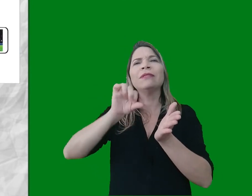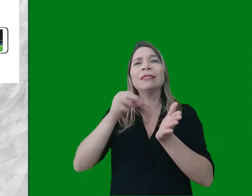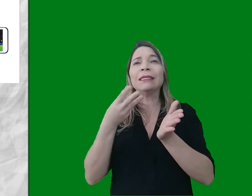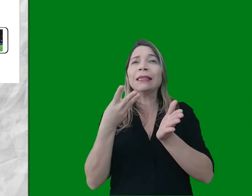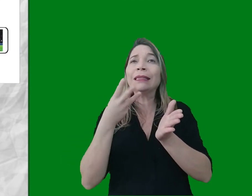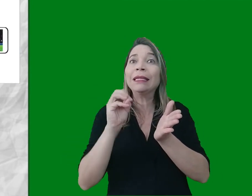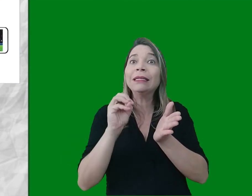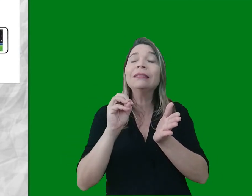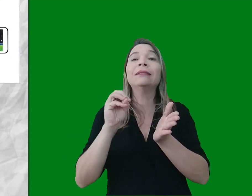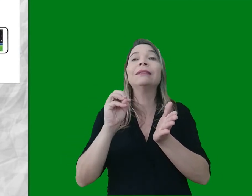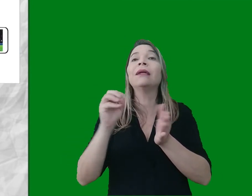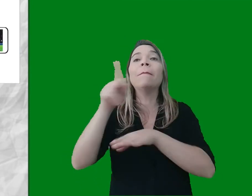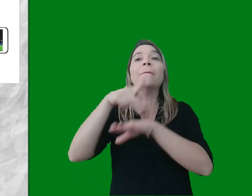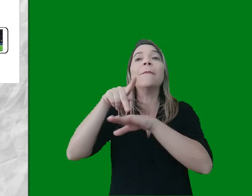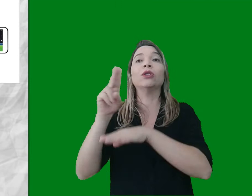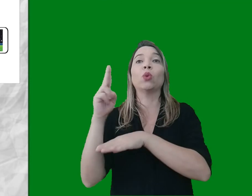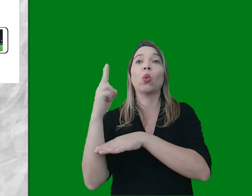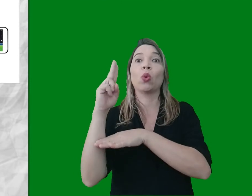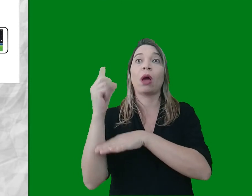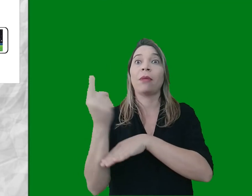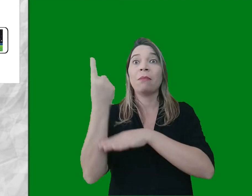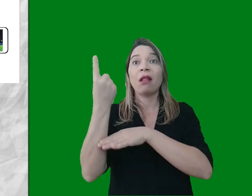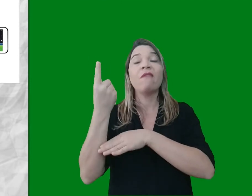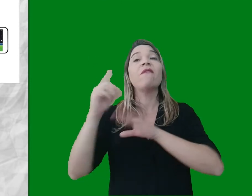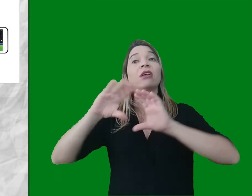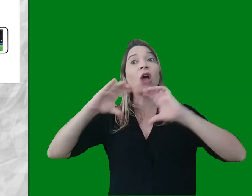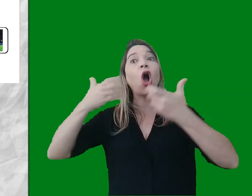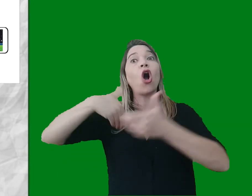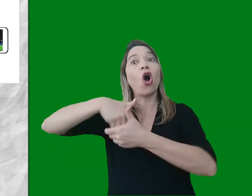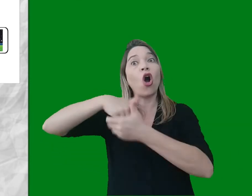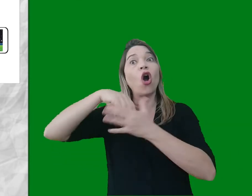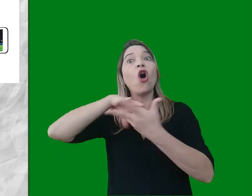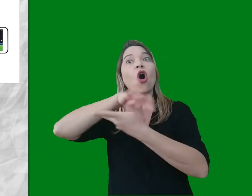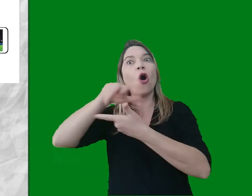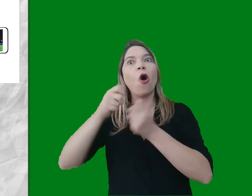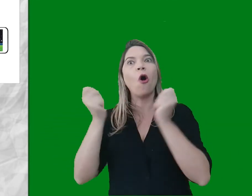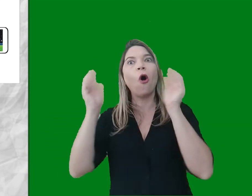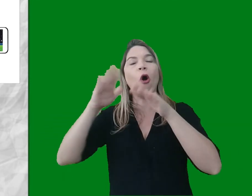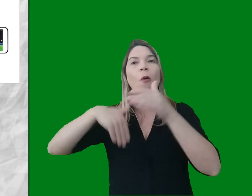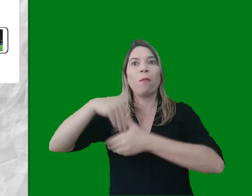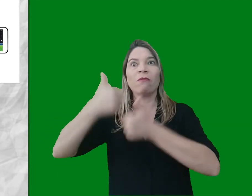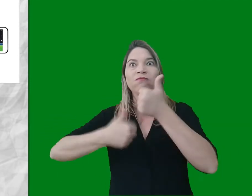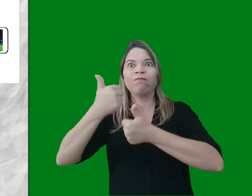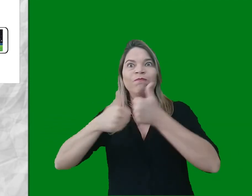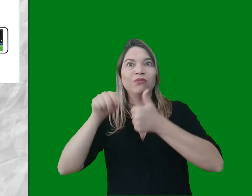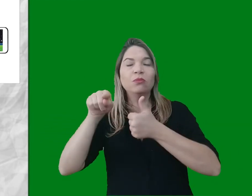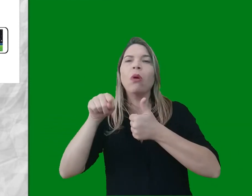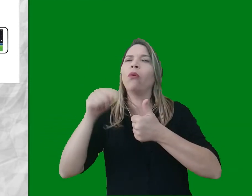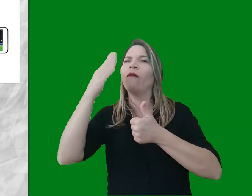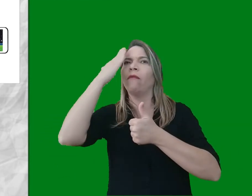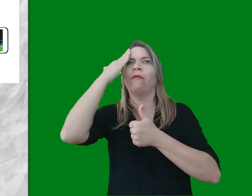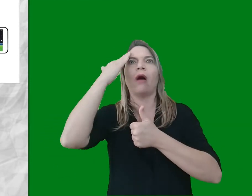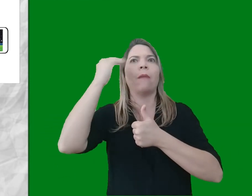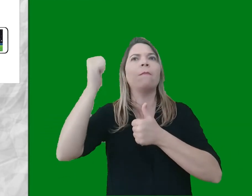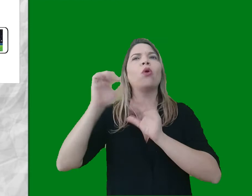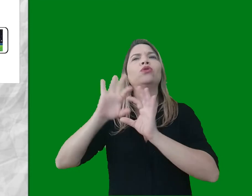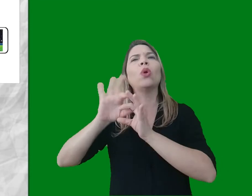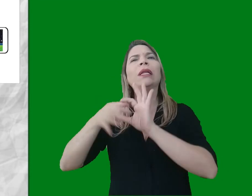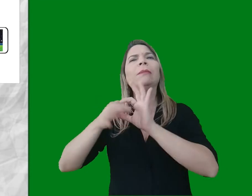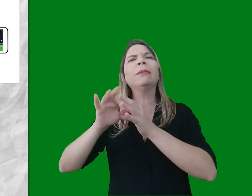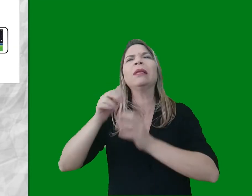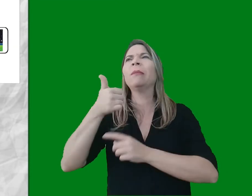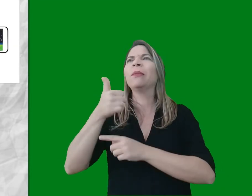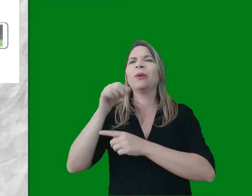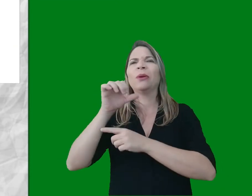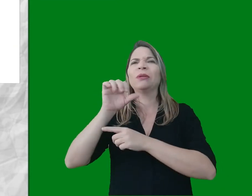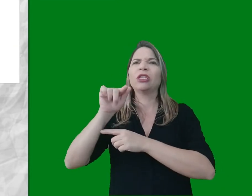1930, realizada no Uruguai. A competição foi um marco para a formalização da modalidade que havia feito sucesso nos Jogos Olímpicos de